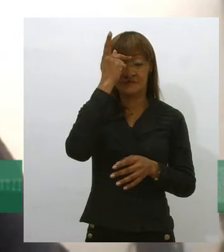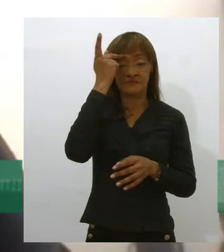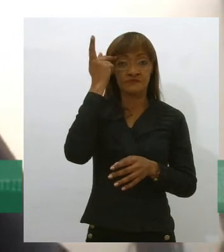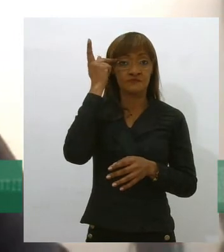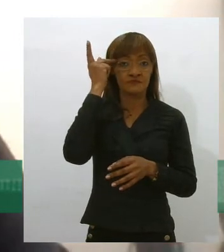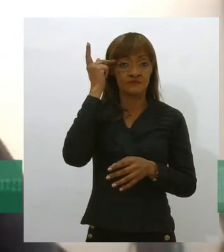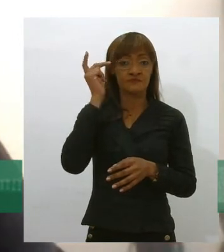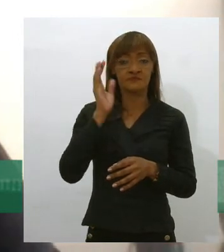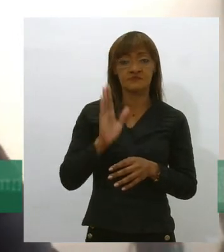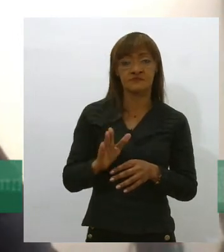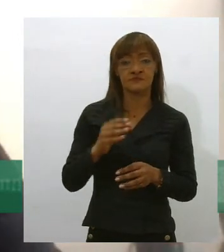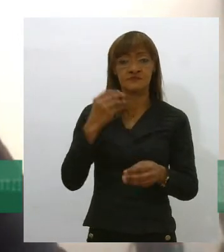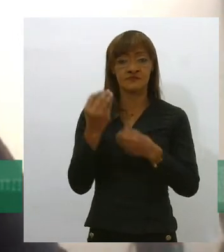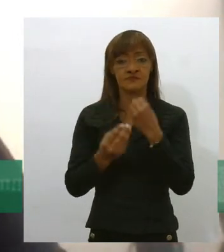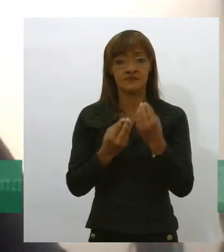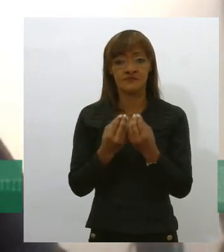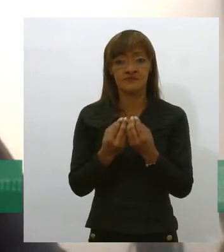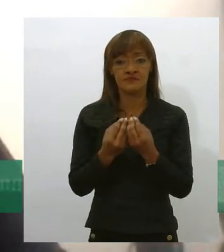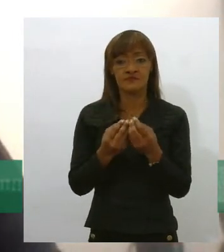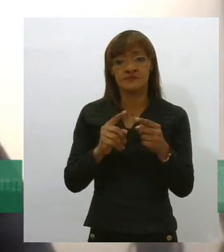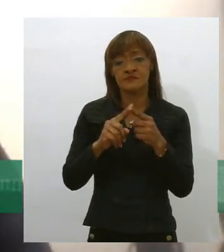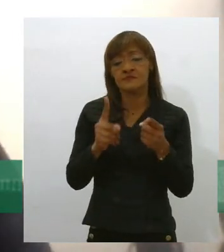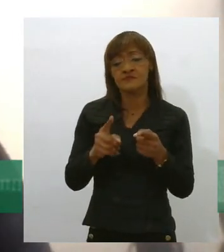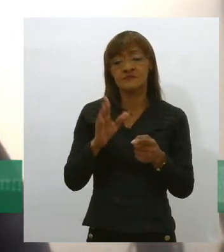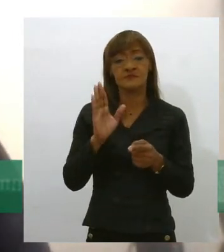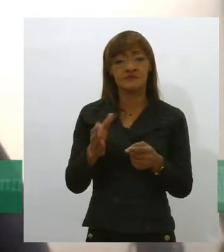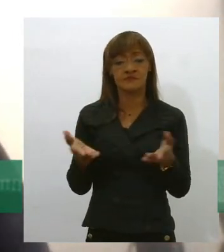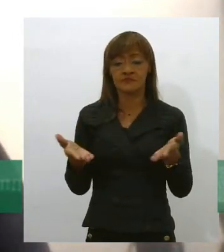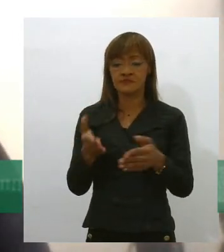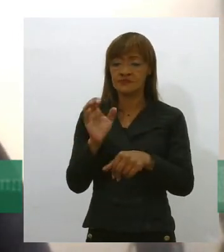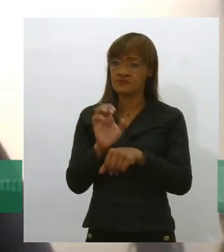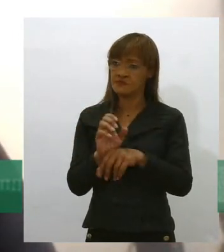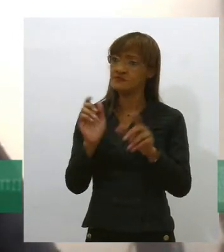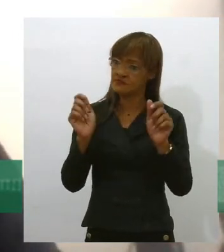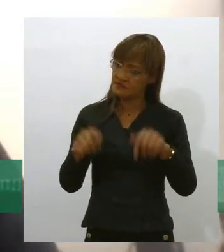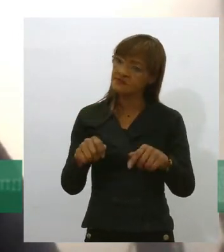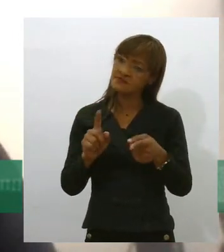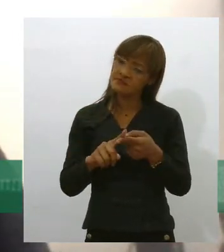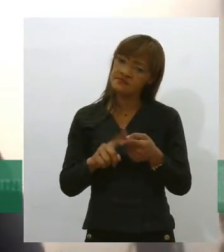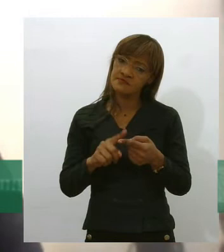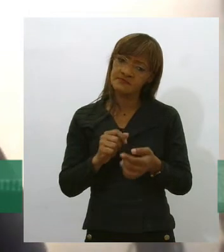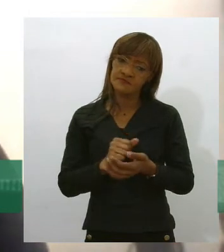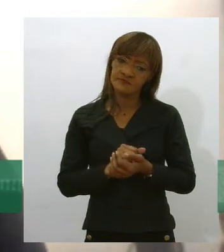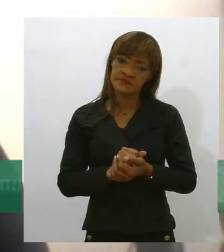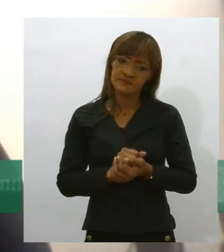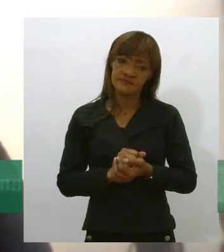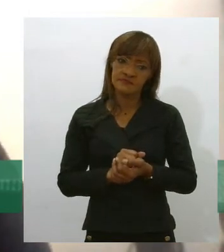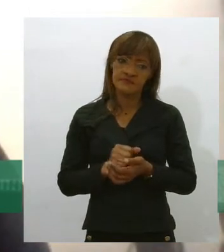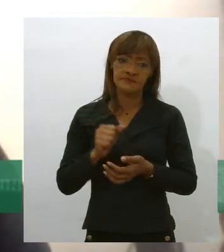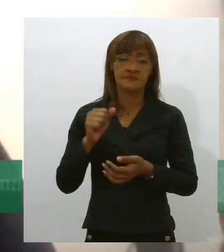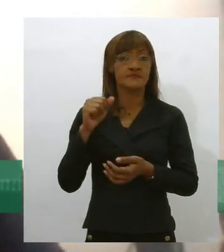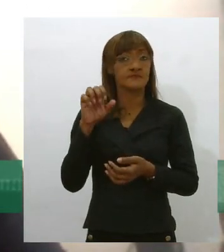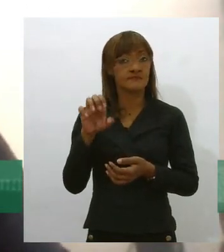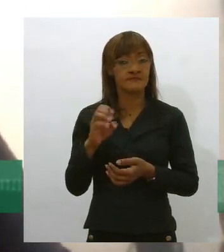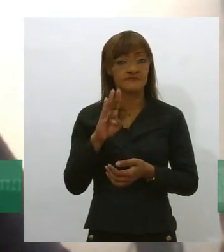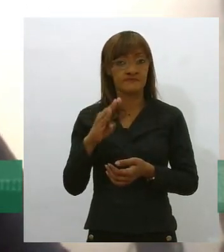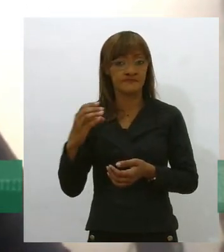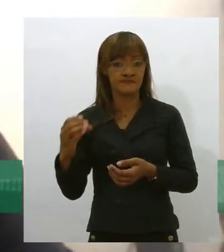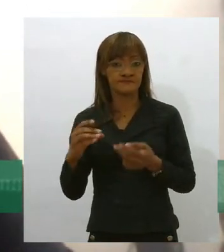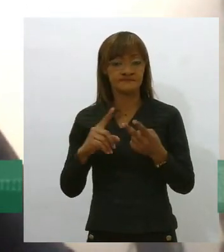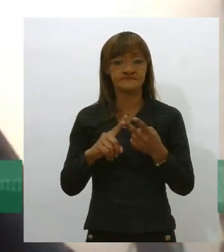para execução Tecnicamente estado também poder executar como nós temos o caso da EBC com a TV Brasil por exemplo